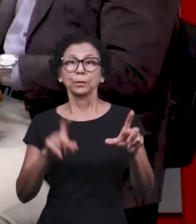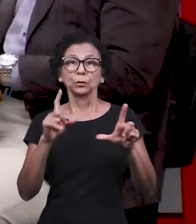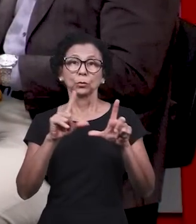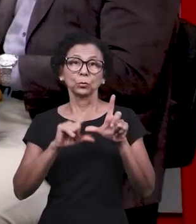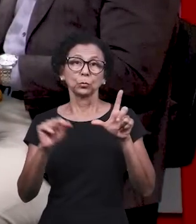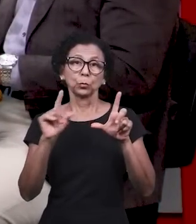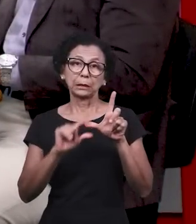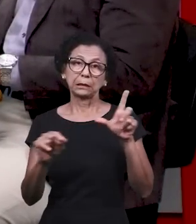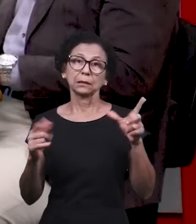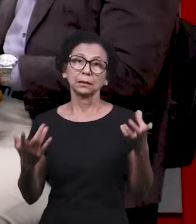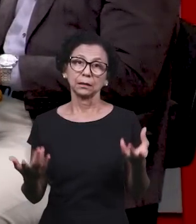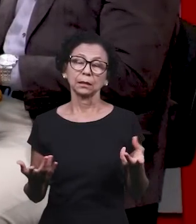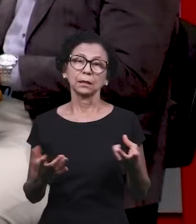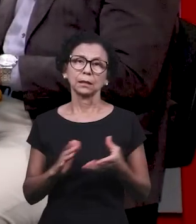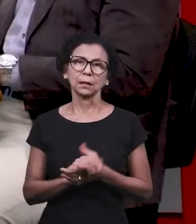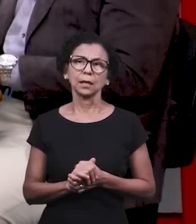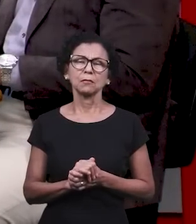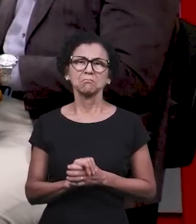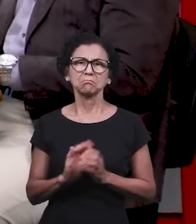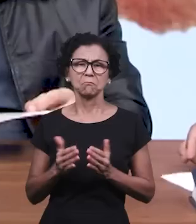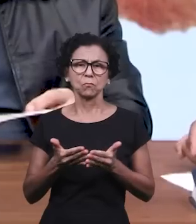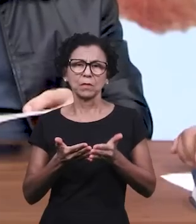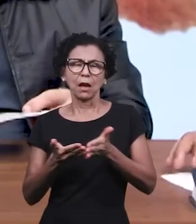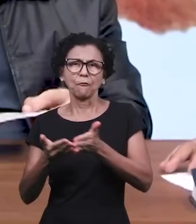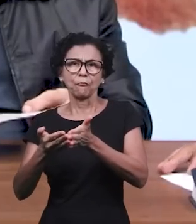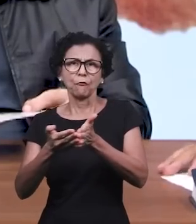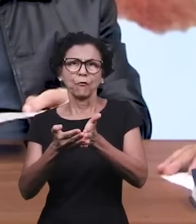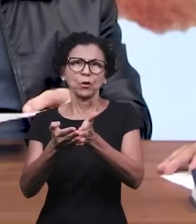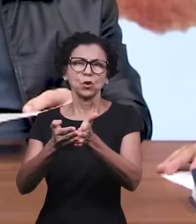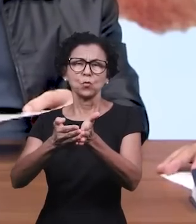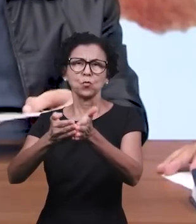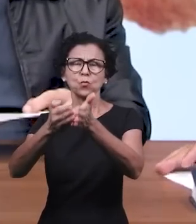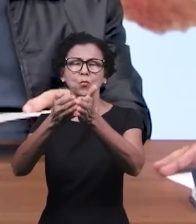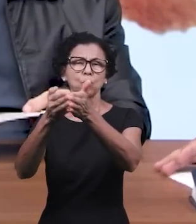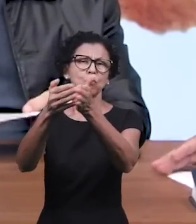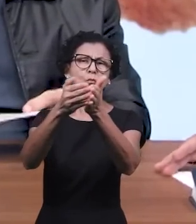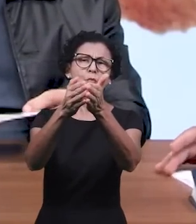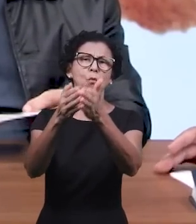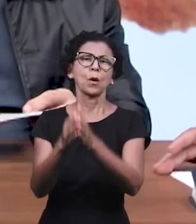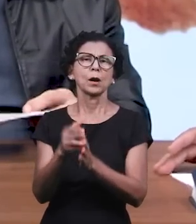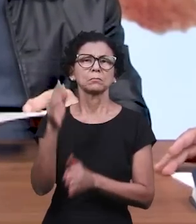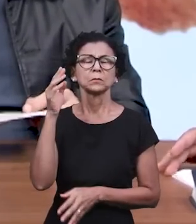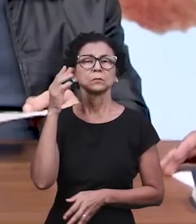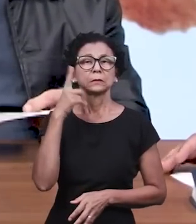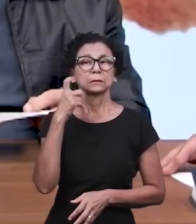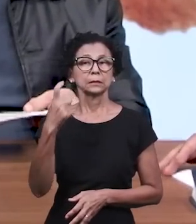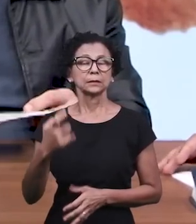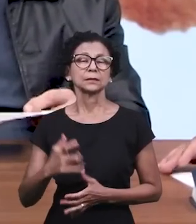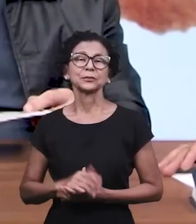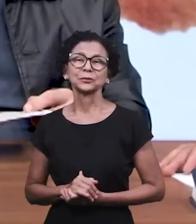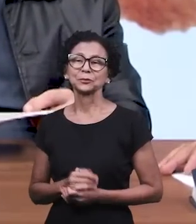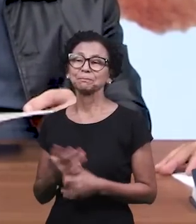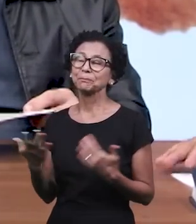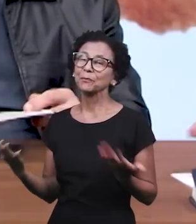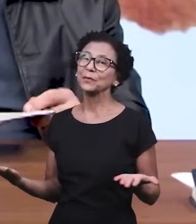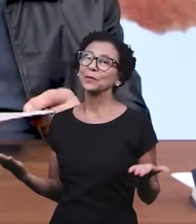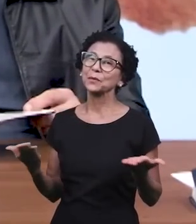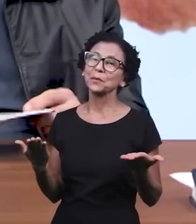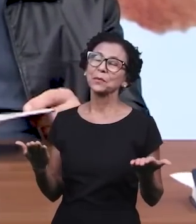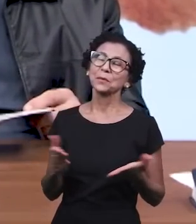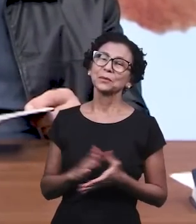História tem o direito de usar o título historiador, né? Então isso me honra, né? E eu gosto muito de História.